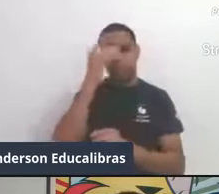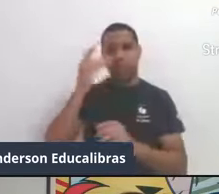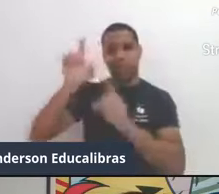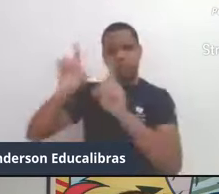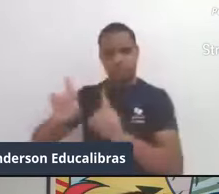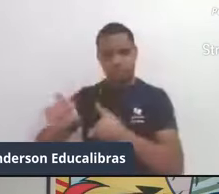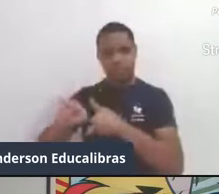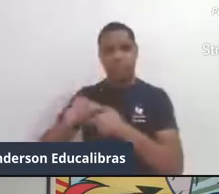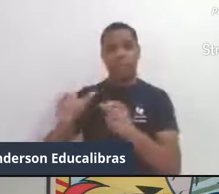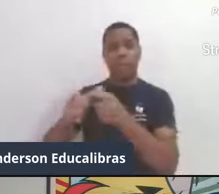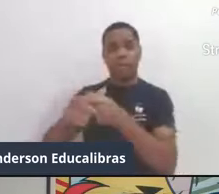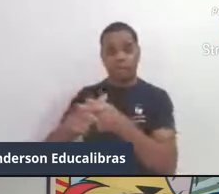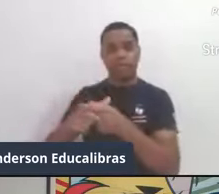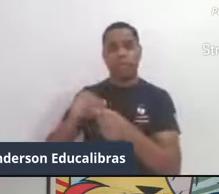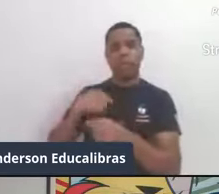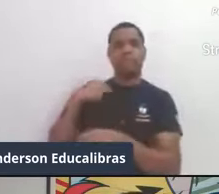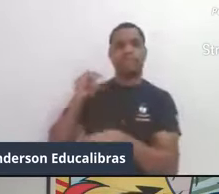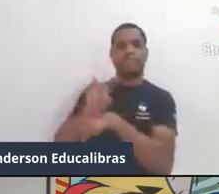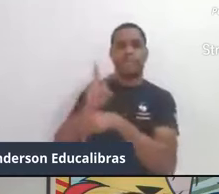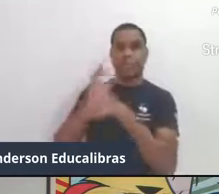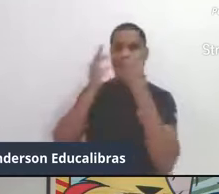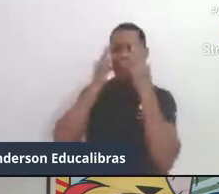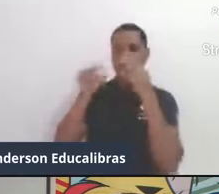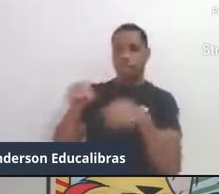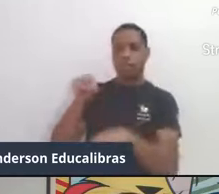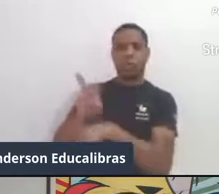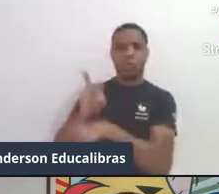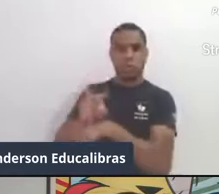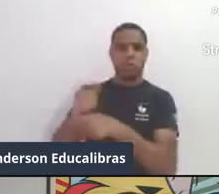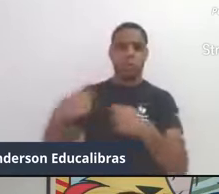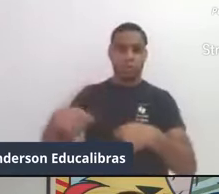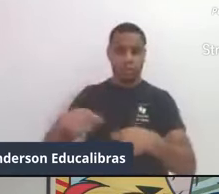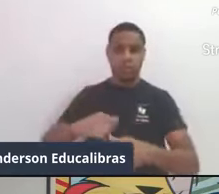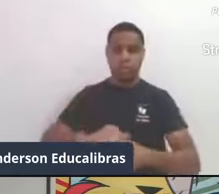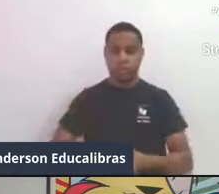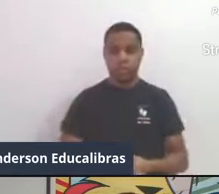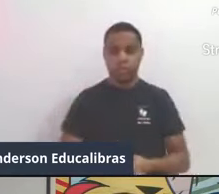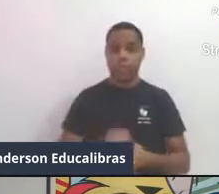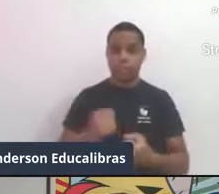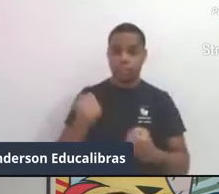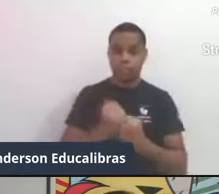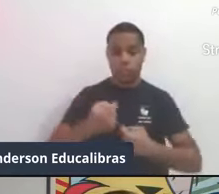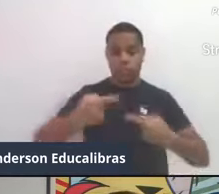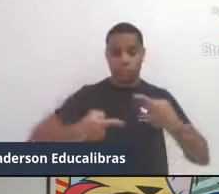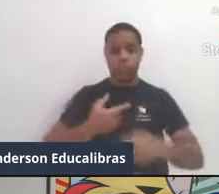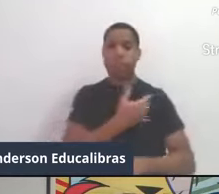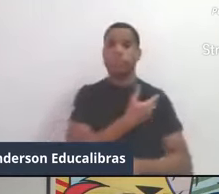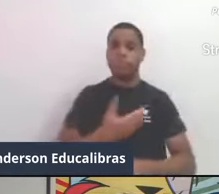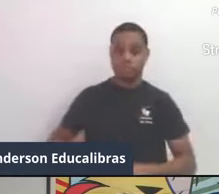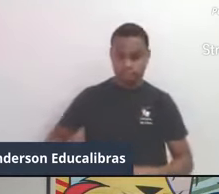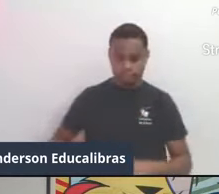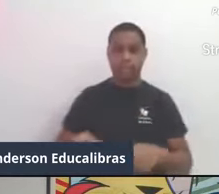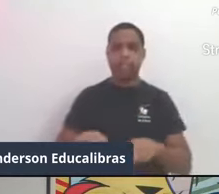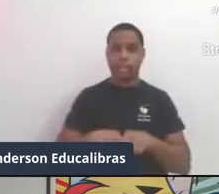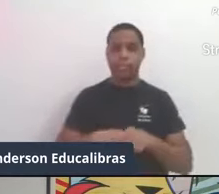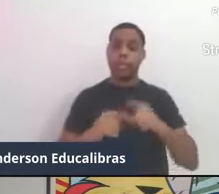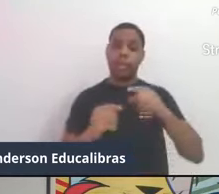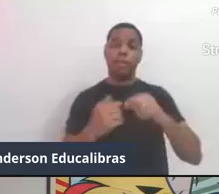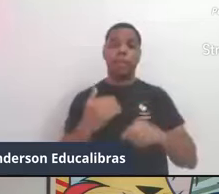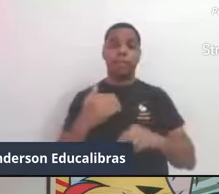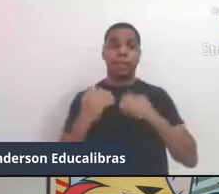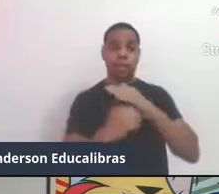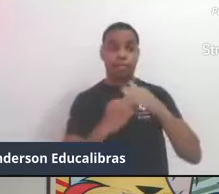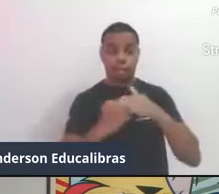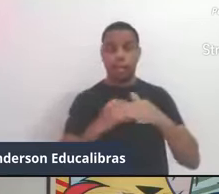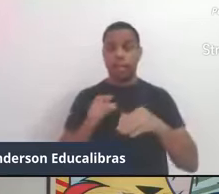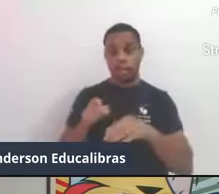deficiência, a gente tem que redobrar a nossa atenção. Como que a gente vai garantir aqui apoio de política pública, apoio da iniciativa privada, para